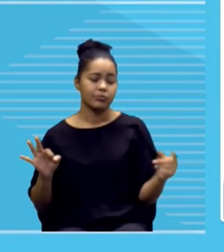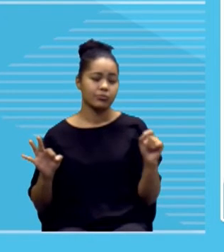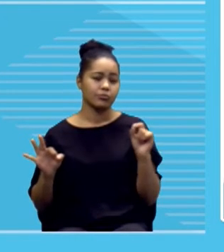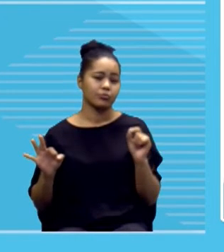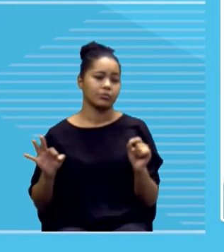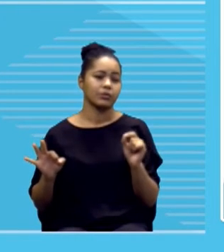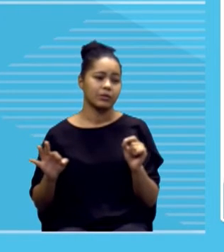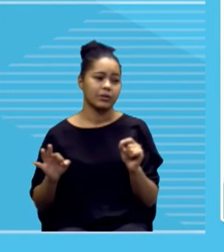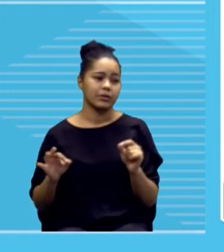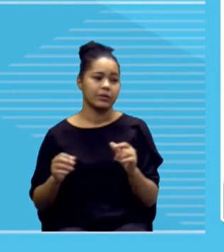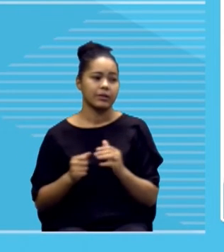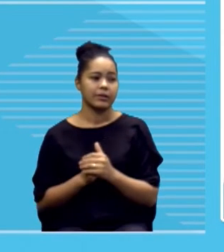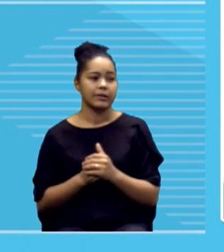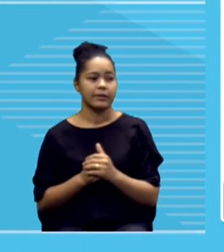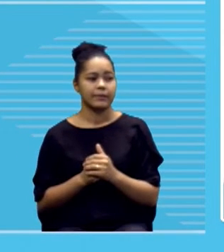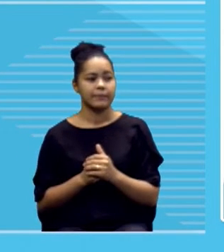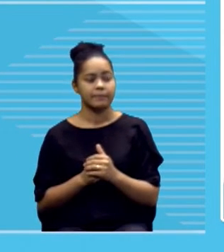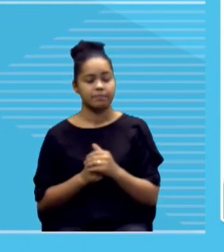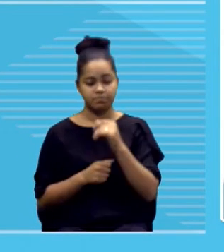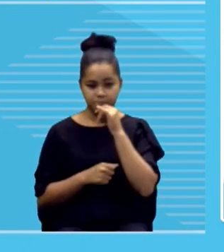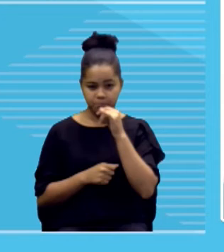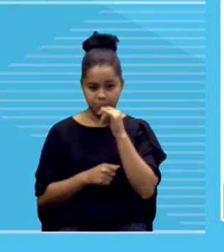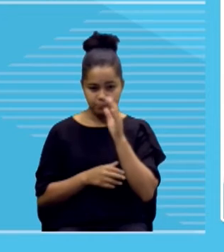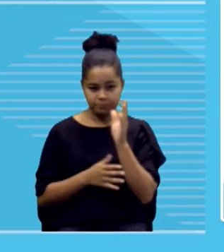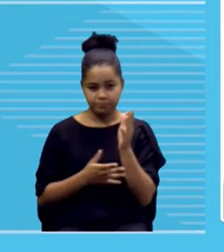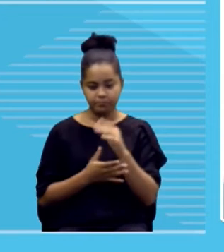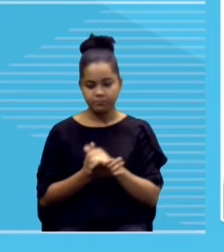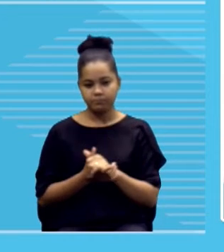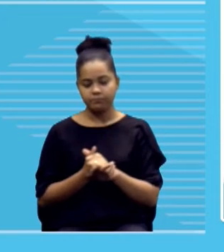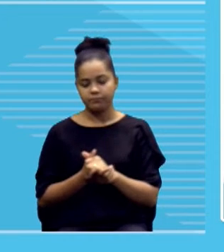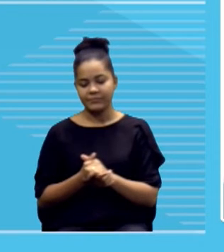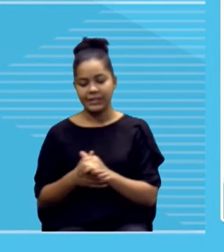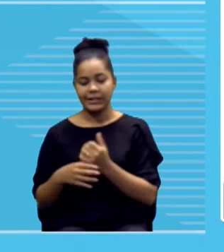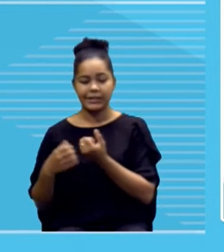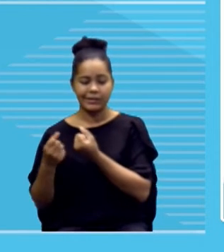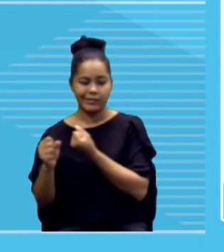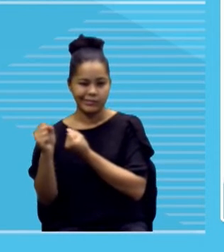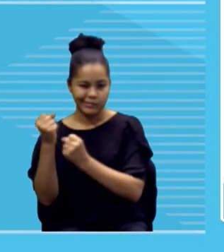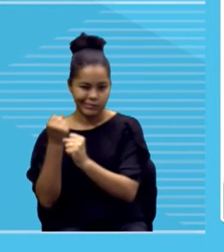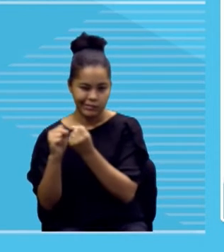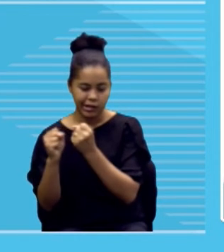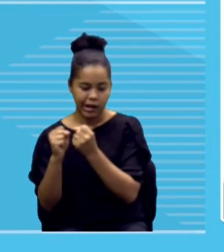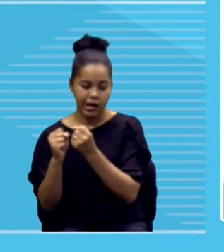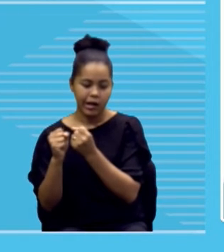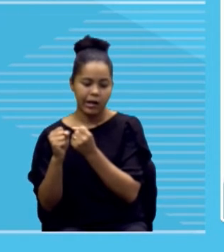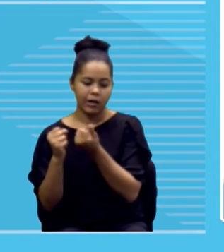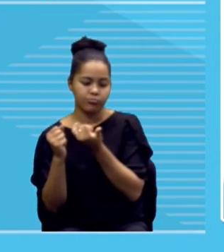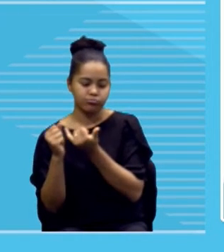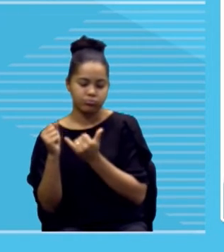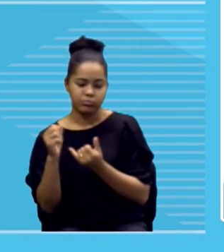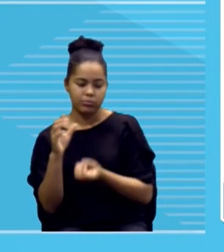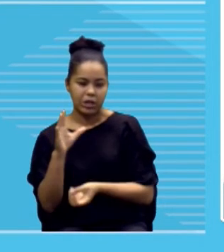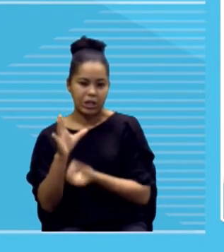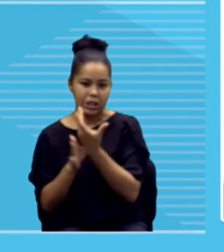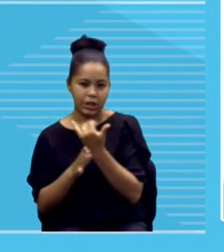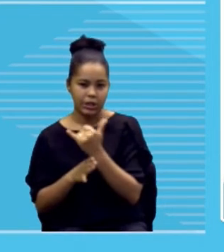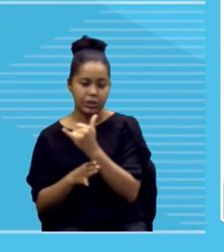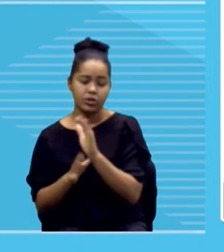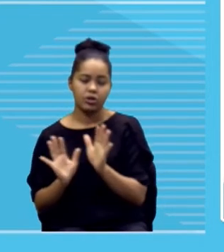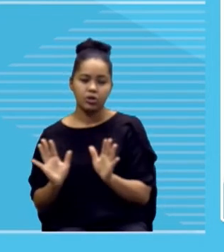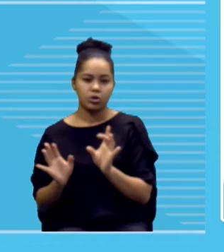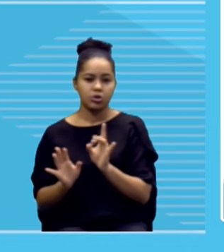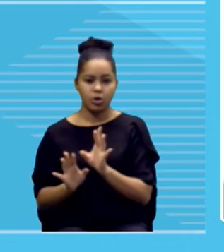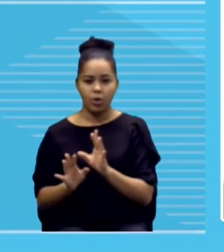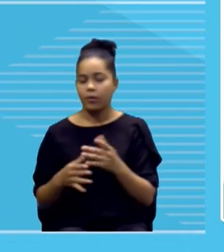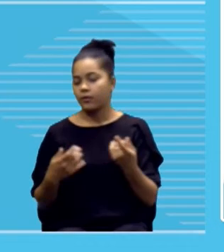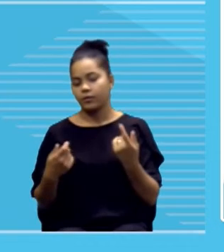redes de distribuição. Não adianta você produzir, você tem que levar até o consumidor, ok? Os maiores consumidores de energia